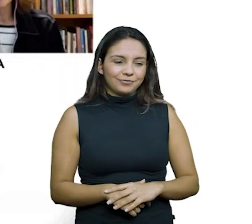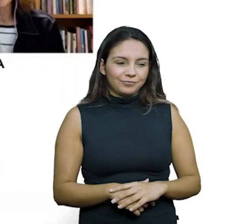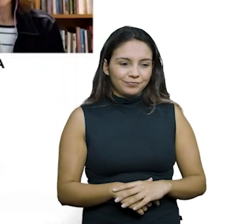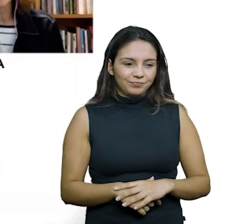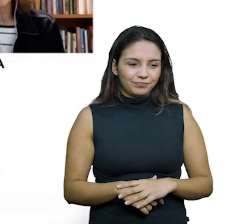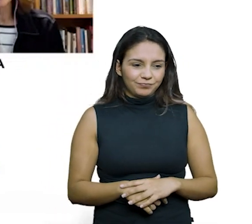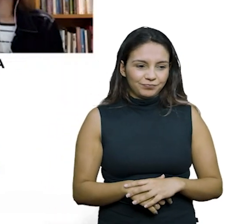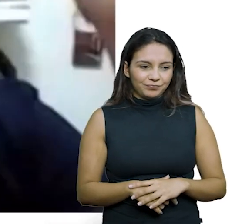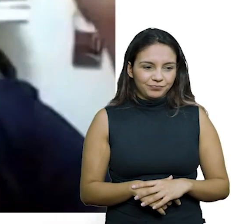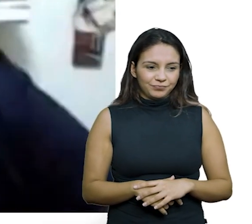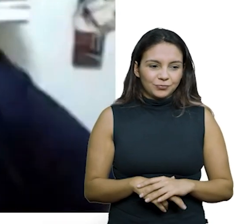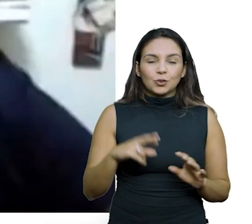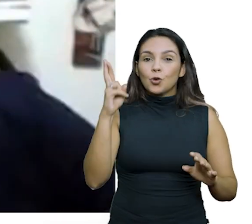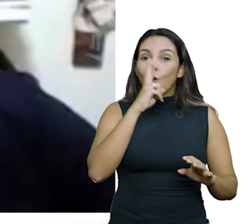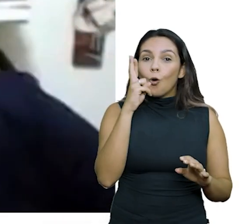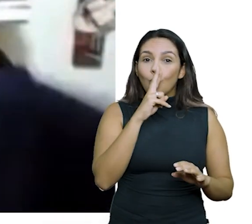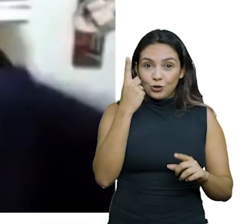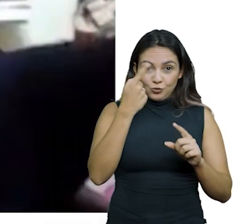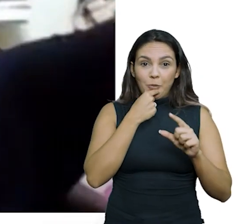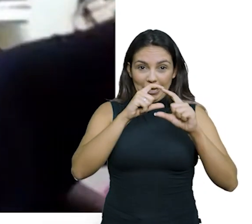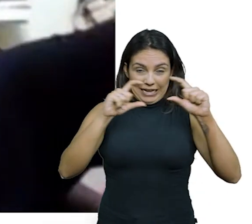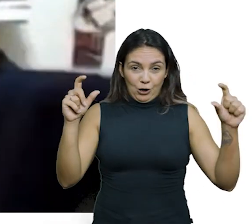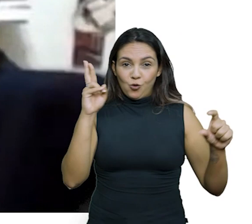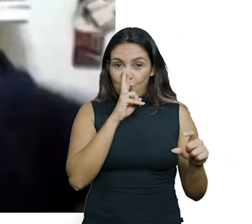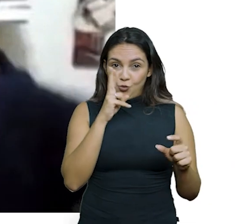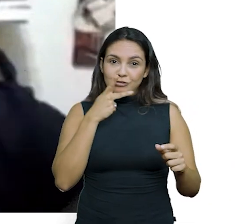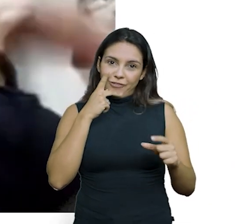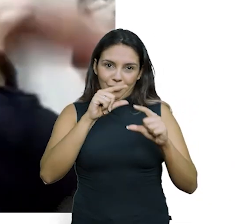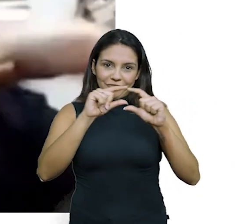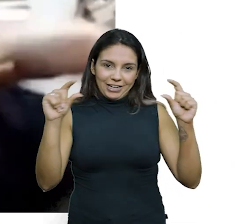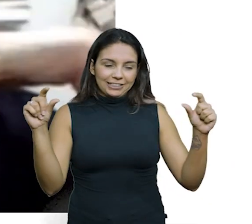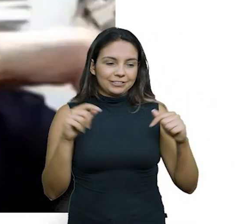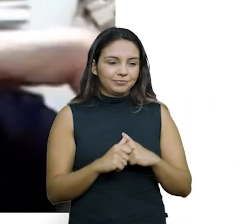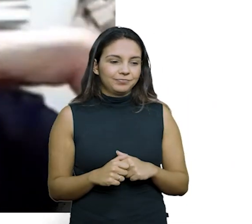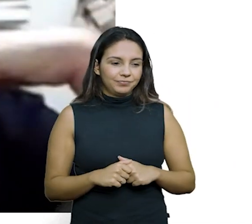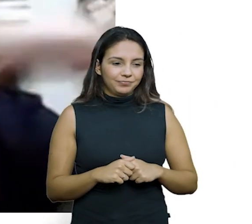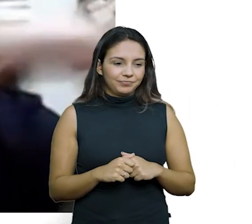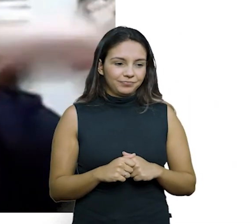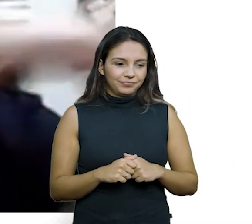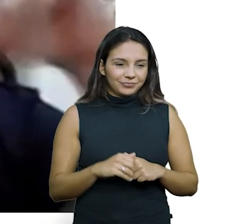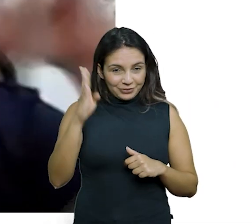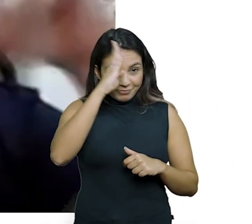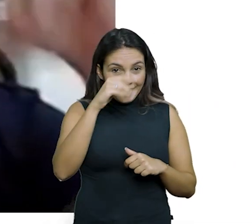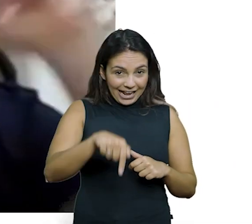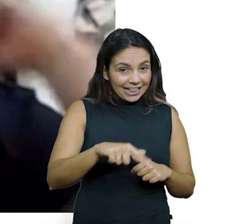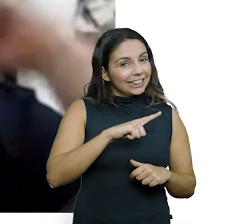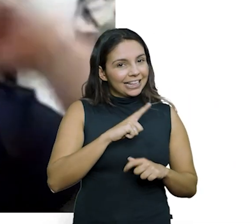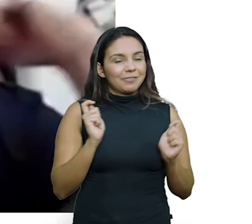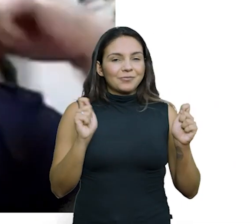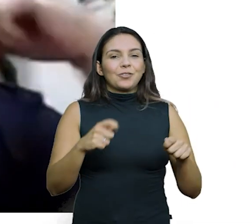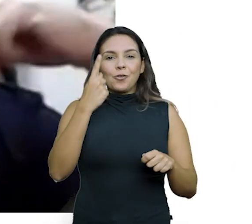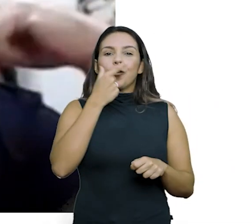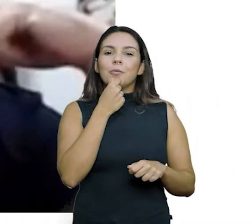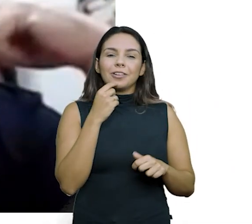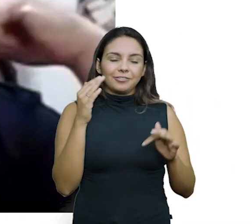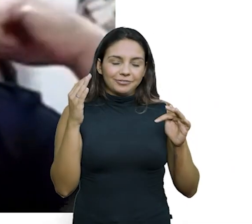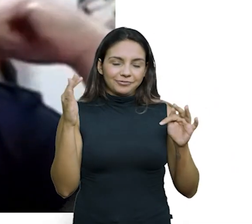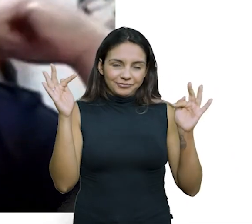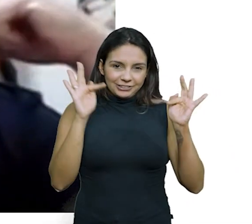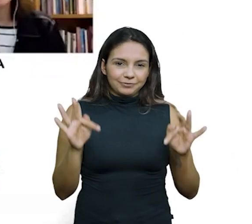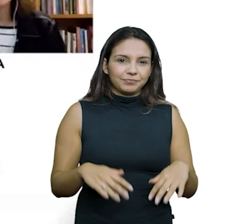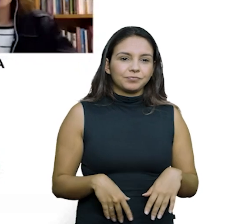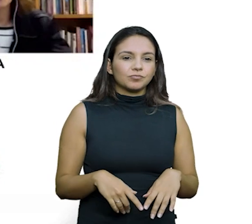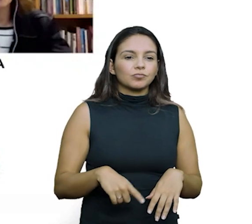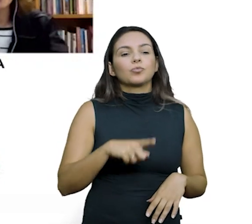É uma frase de um russo nos anos 20. Olha só. Possivelmente aqui no Brasil. Eu lembro desse Ele poema. que